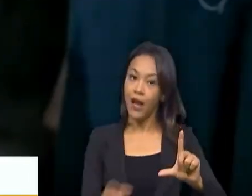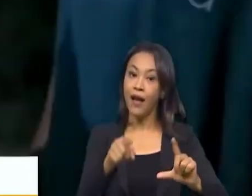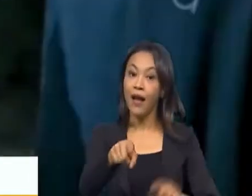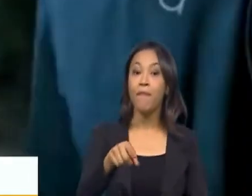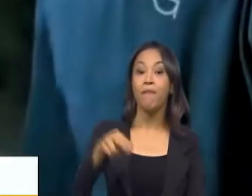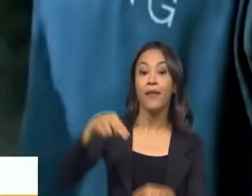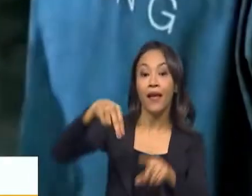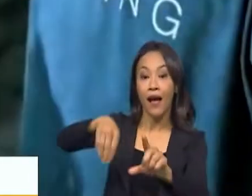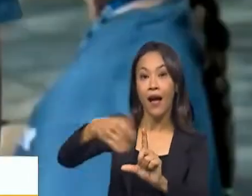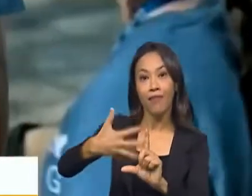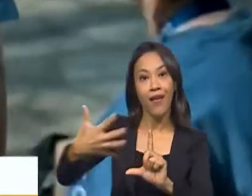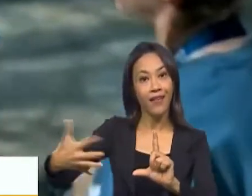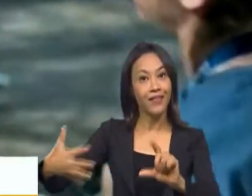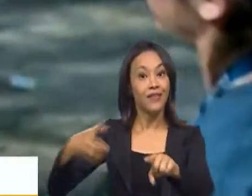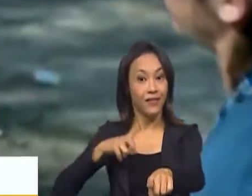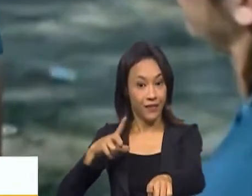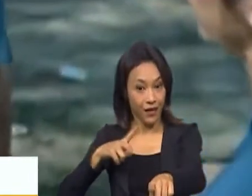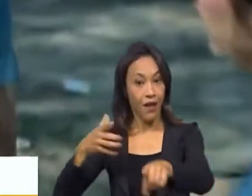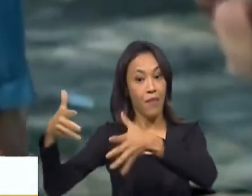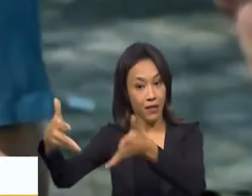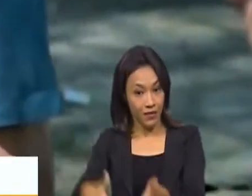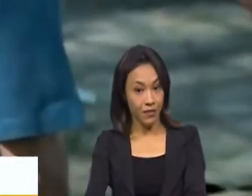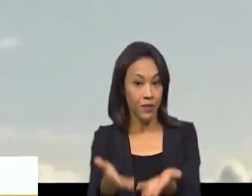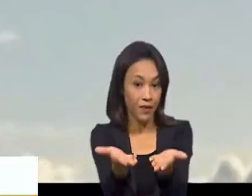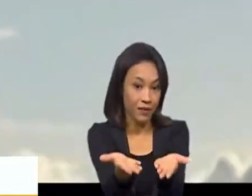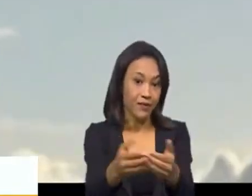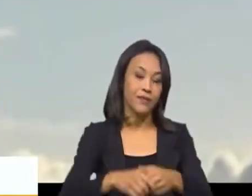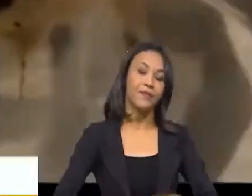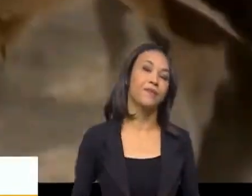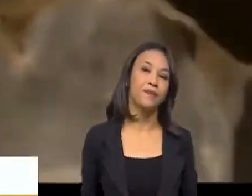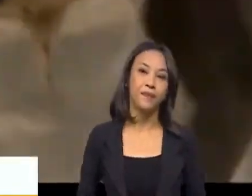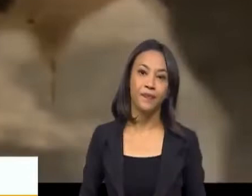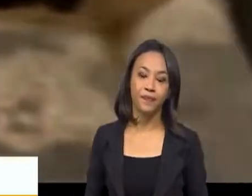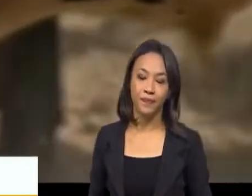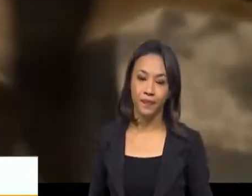principais coprodutoras dentre os participantes.